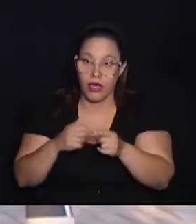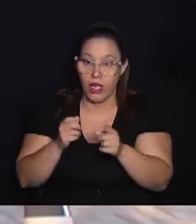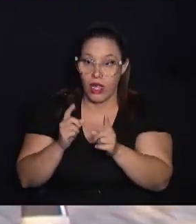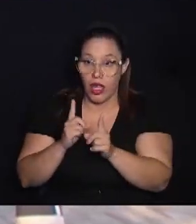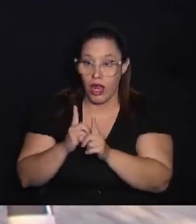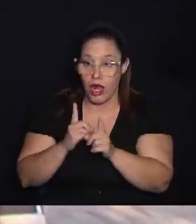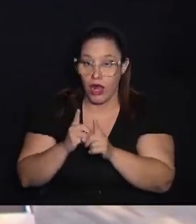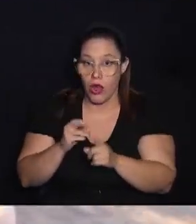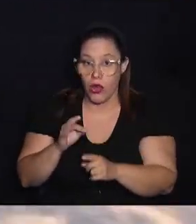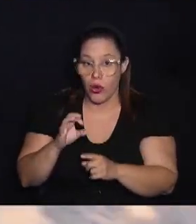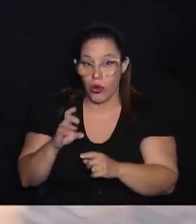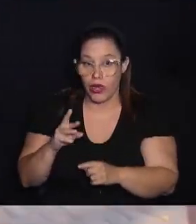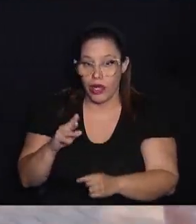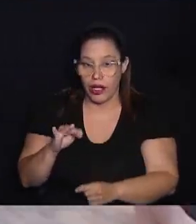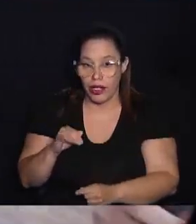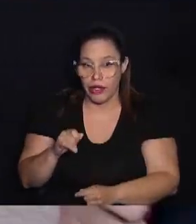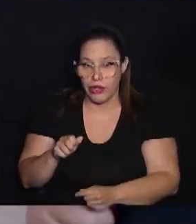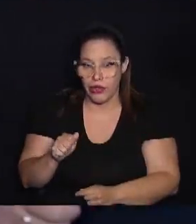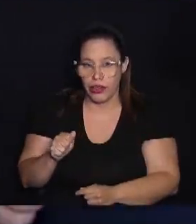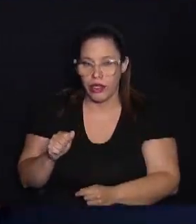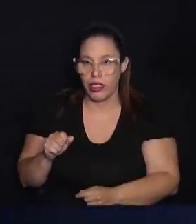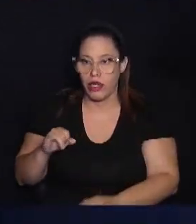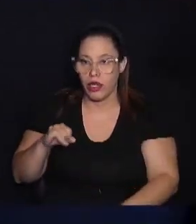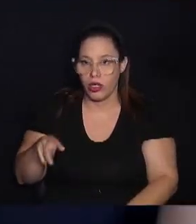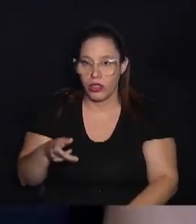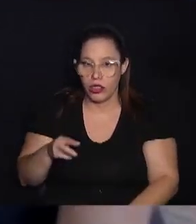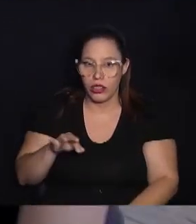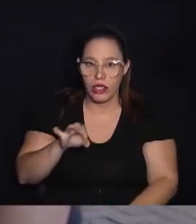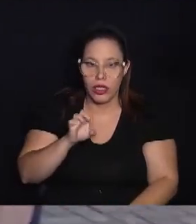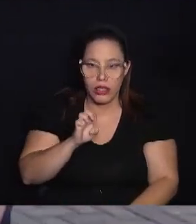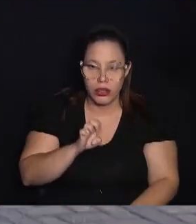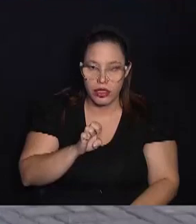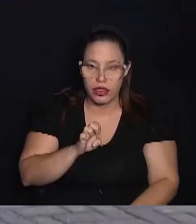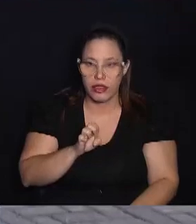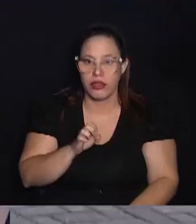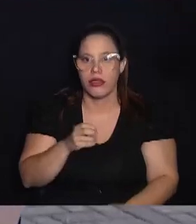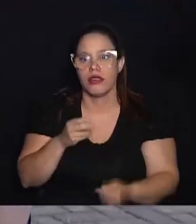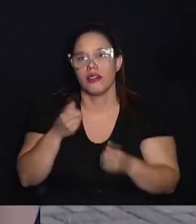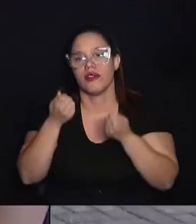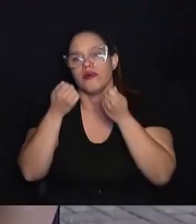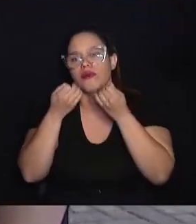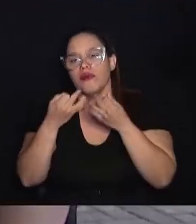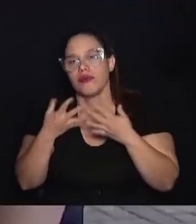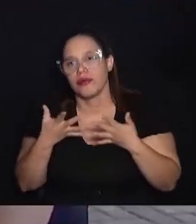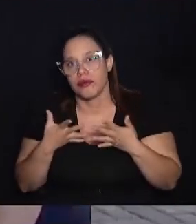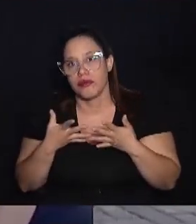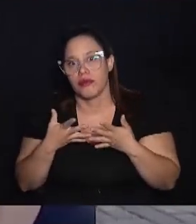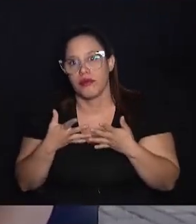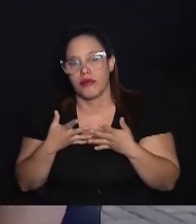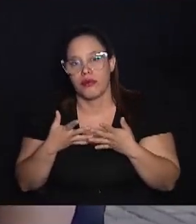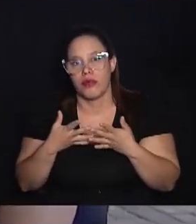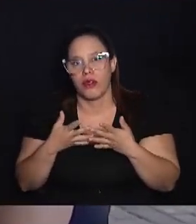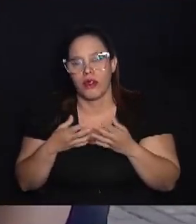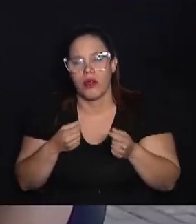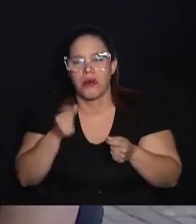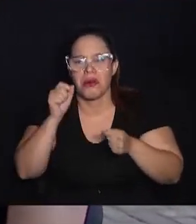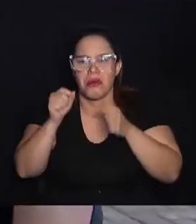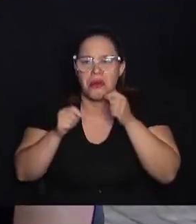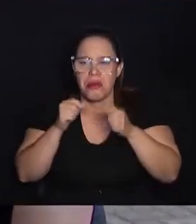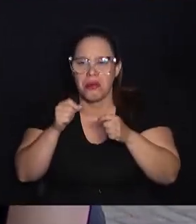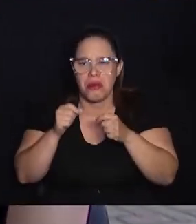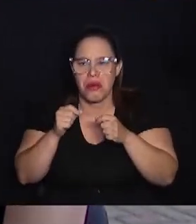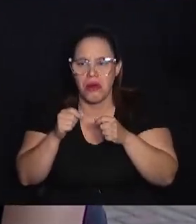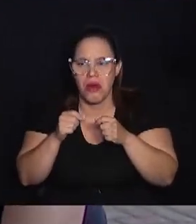coordenadora do Centro de Saúde a Jo Andrade que vai explicar um pouquinho aí pro pessoal de casa o que são essas práticas